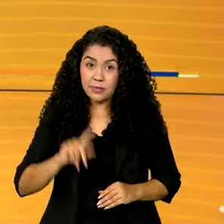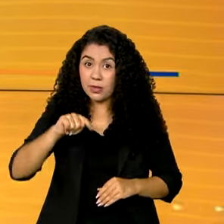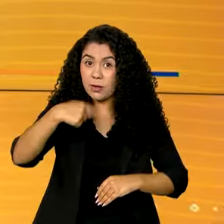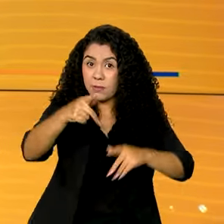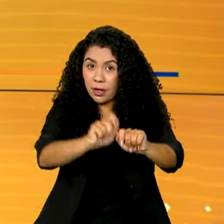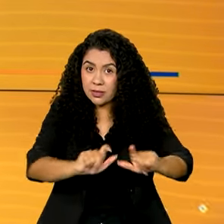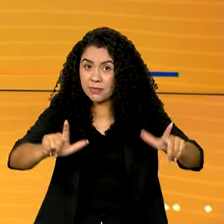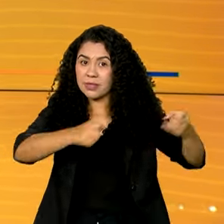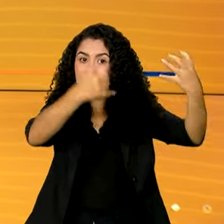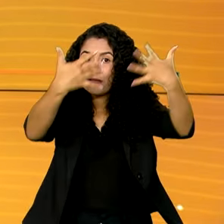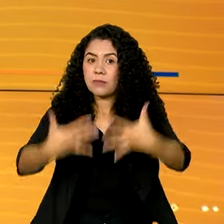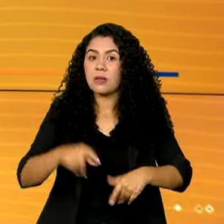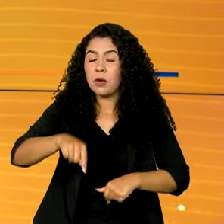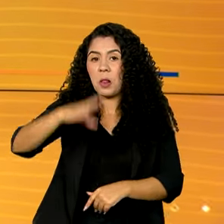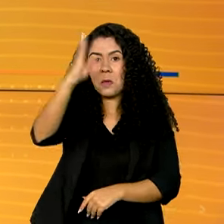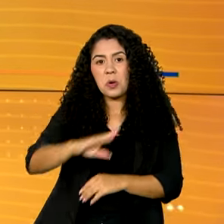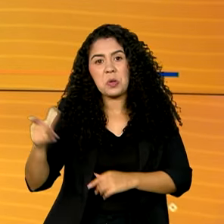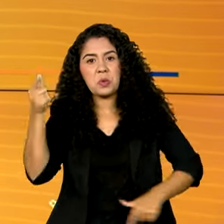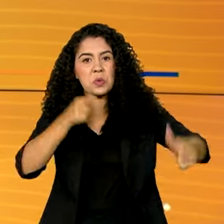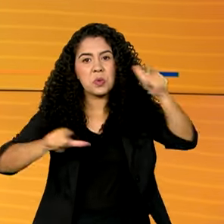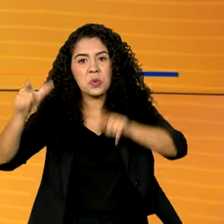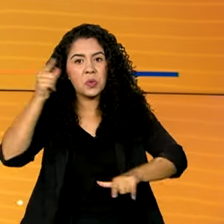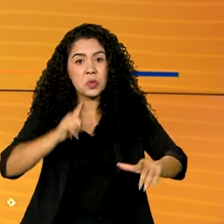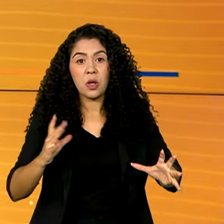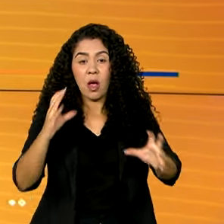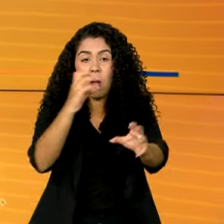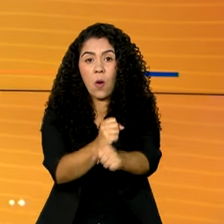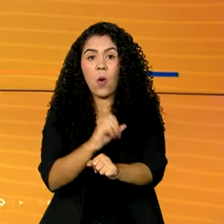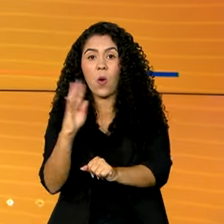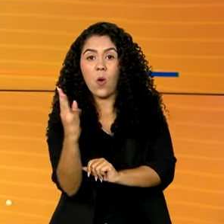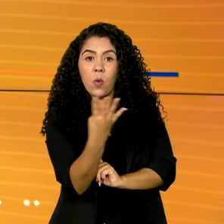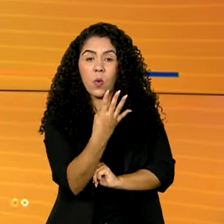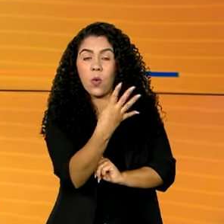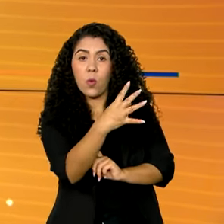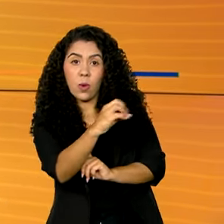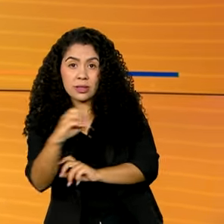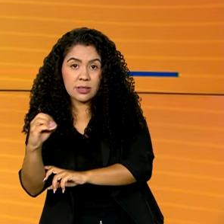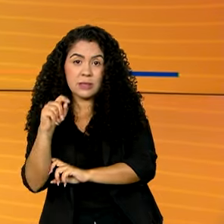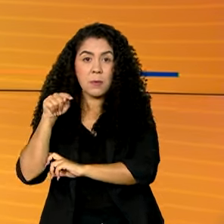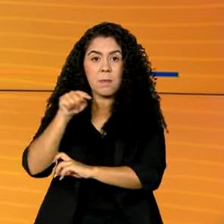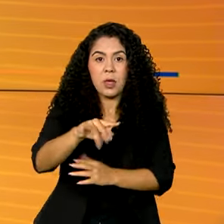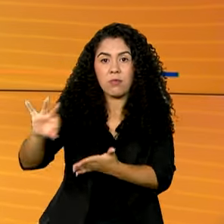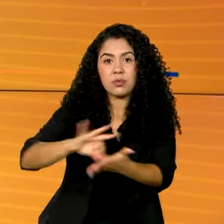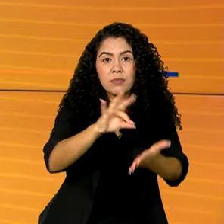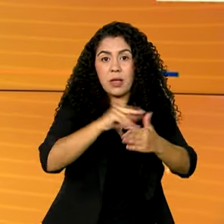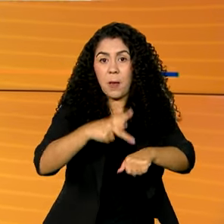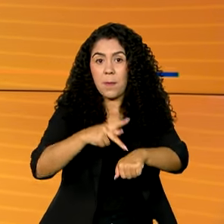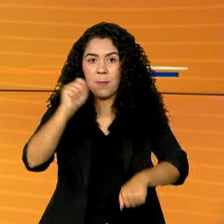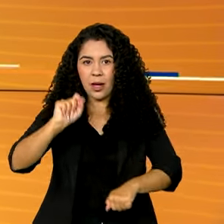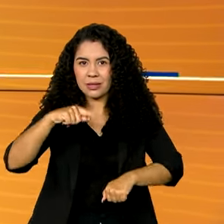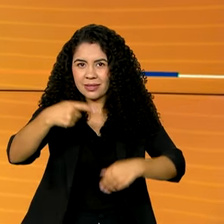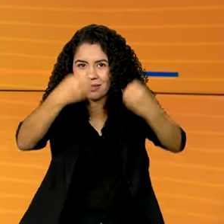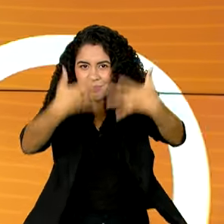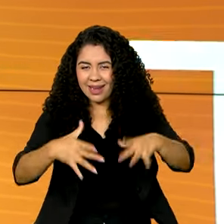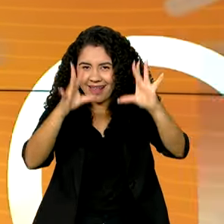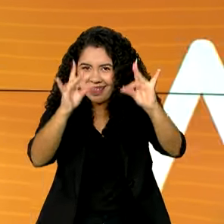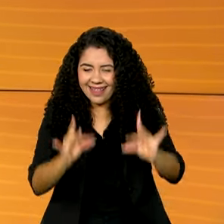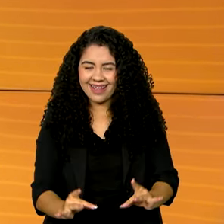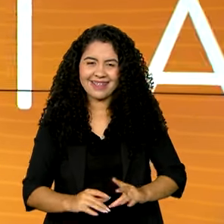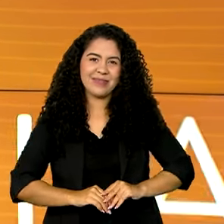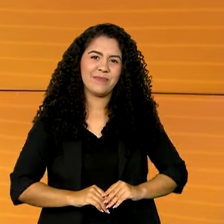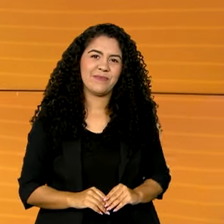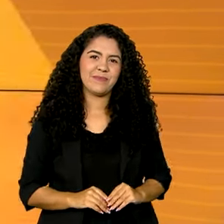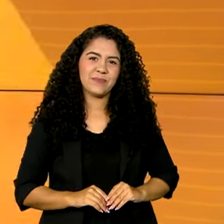Veja a seguir, Brasil alcança patamar de 400 mil matrículas na pós-graduação. Os detalhes você confere já